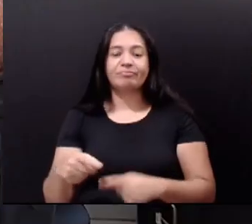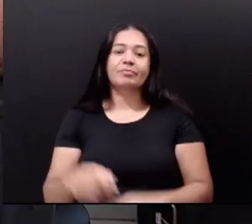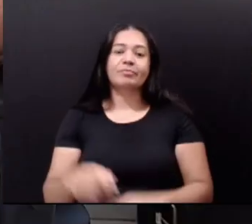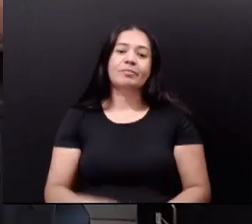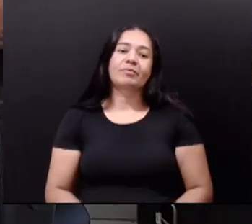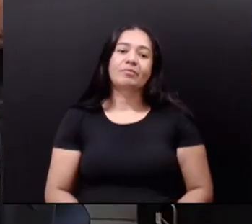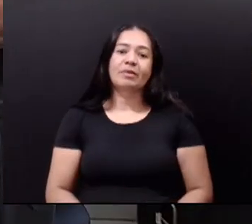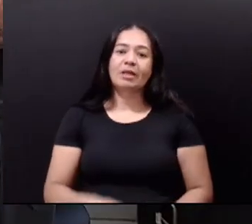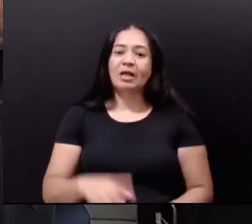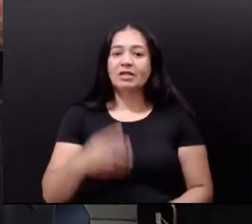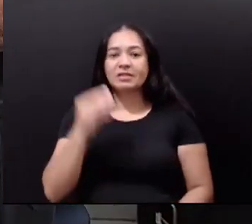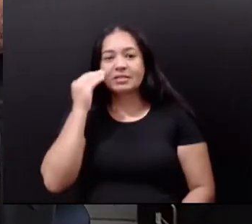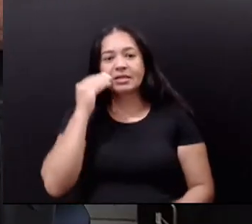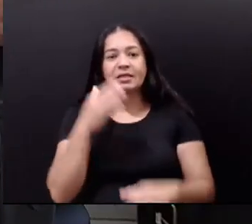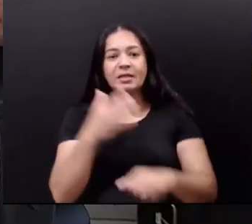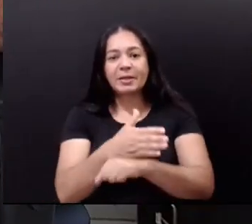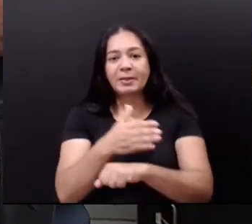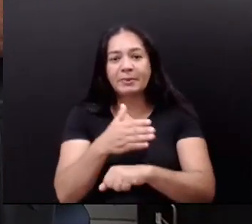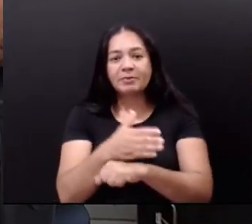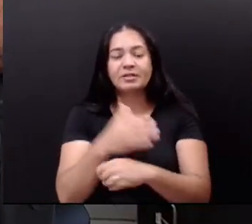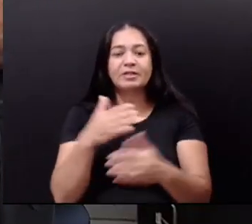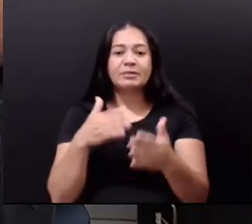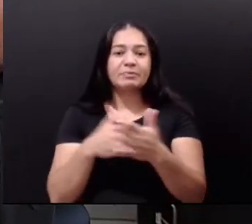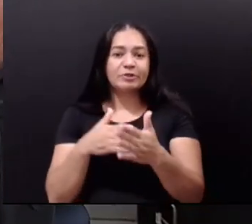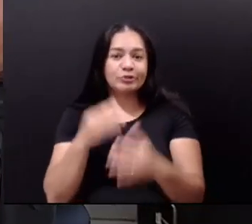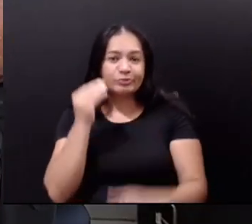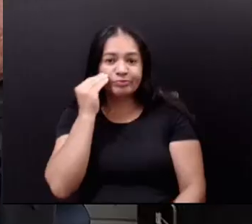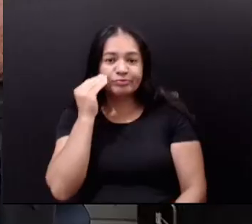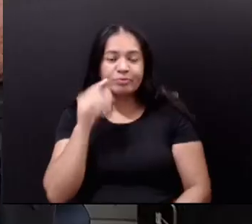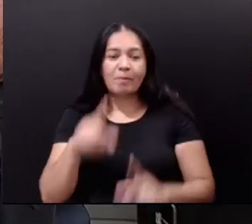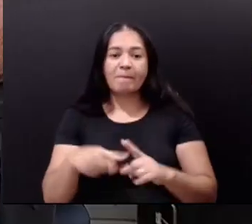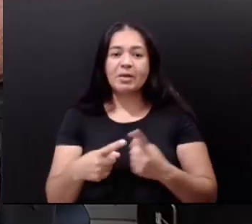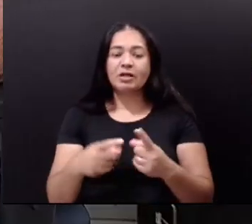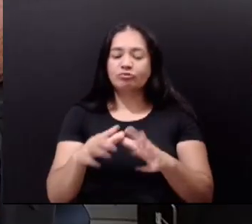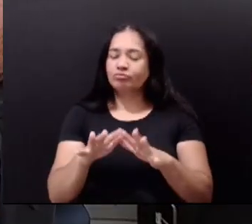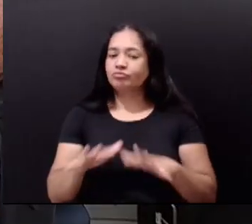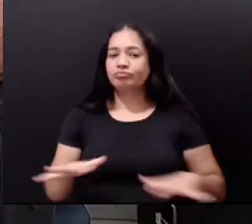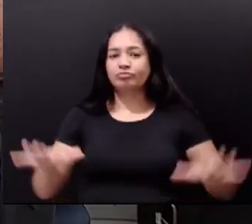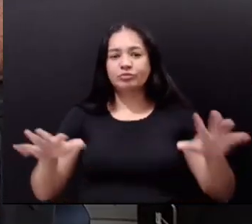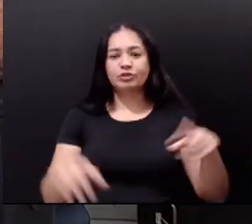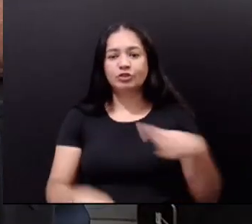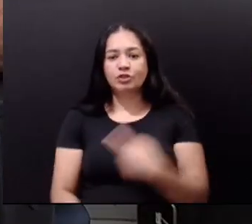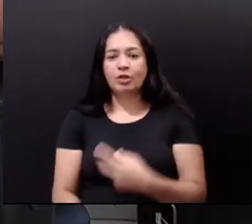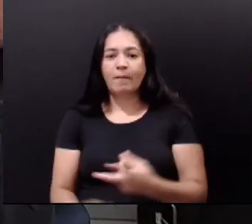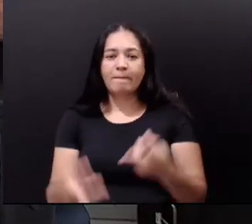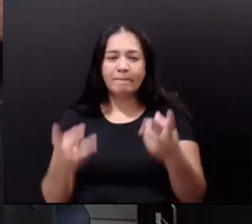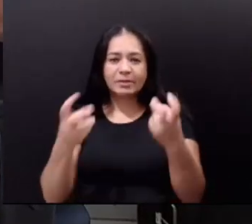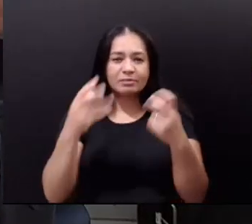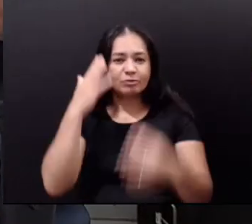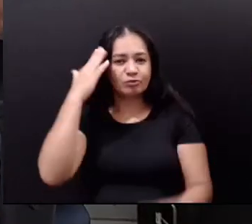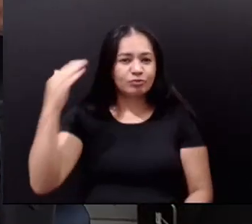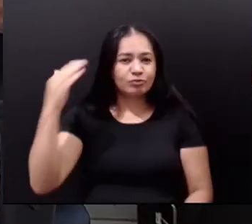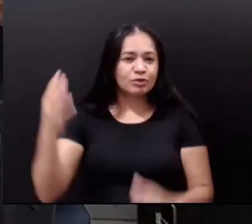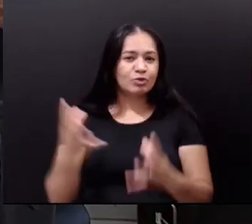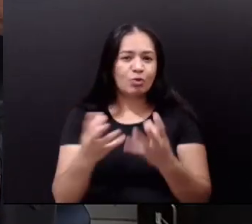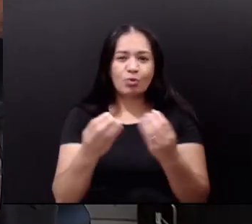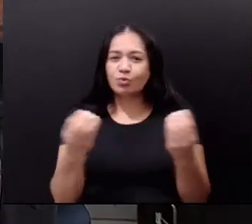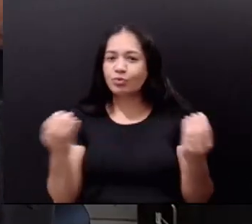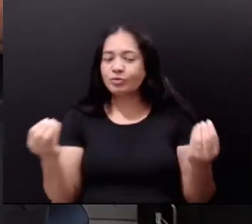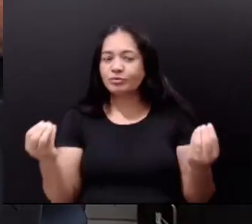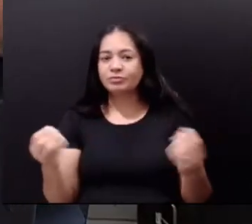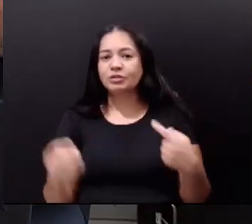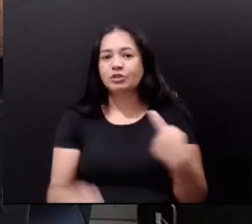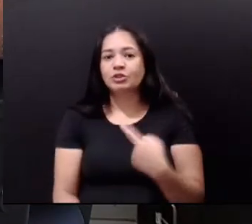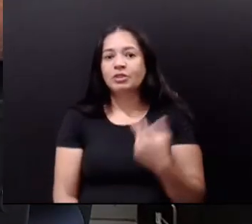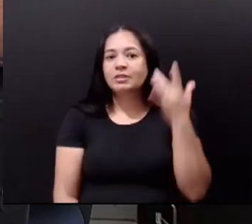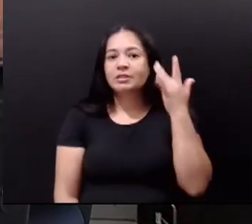serviço. Mas, de uma forma geral, a gente vê um sucesso muito grande. porque a gente imagina, a gente não consegue reverter